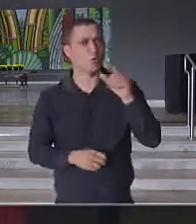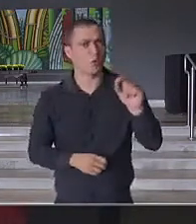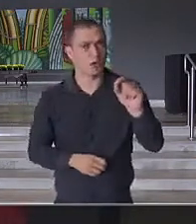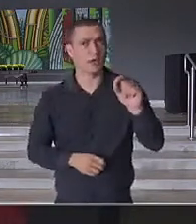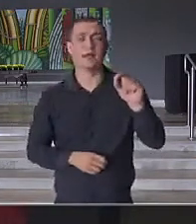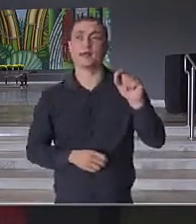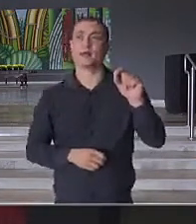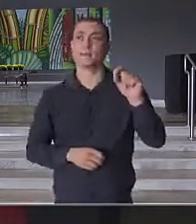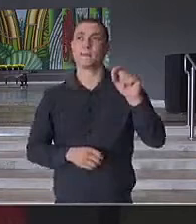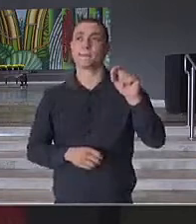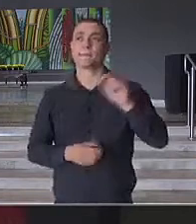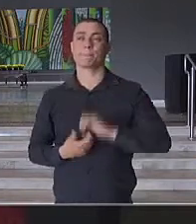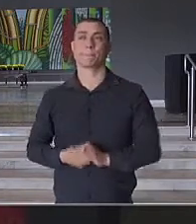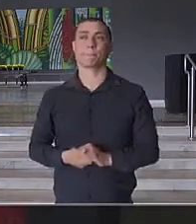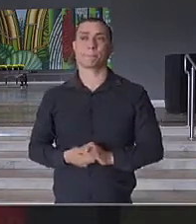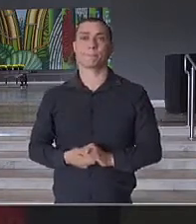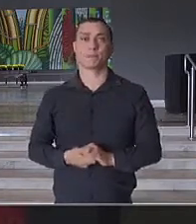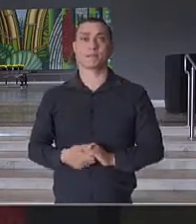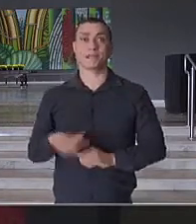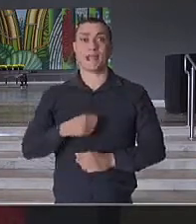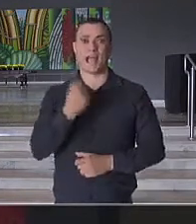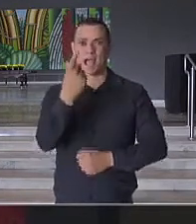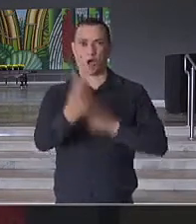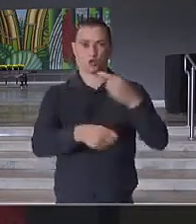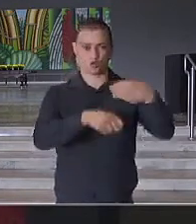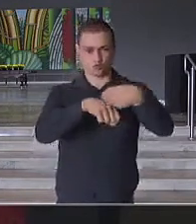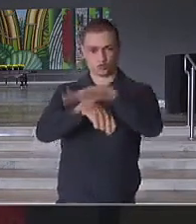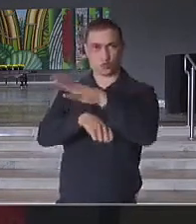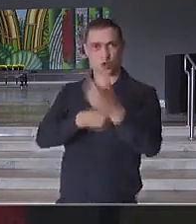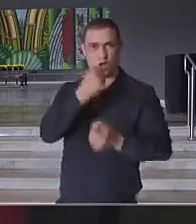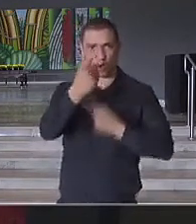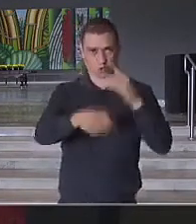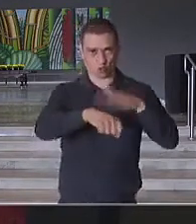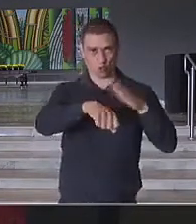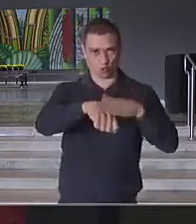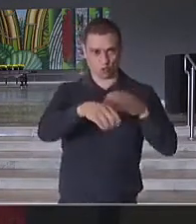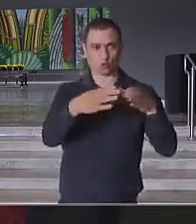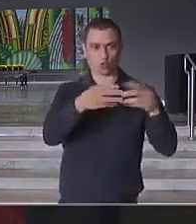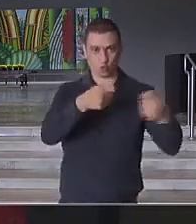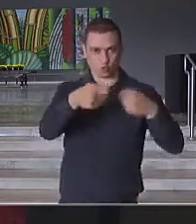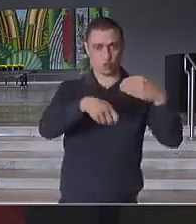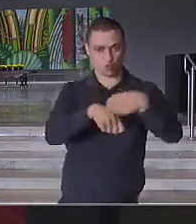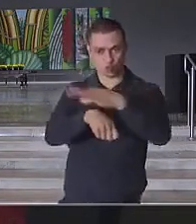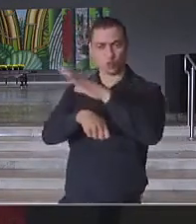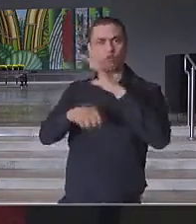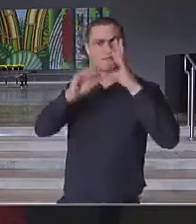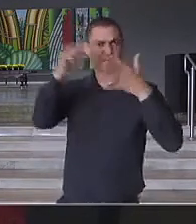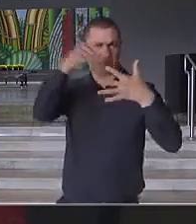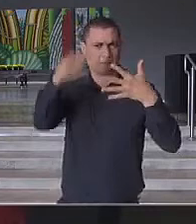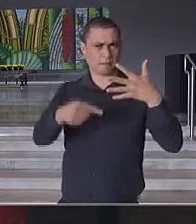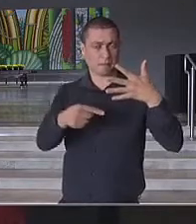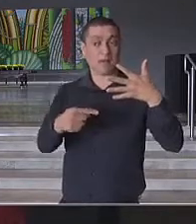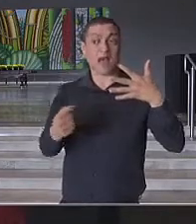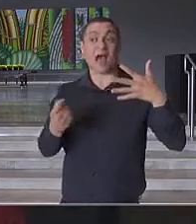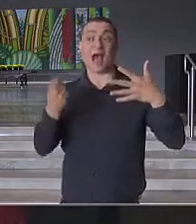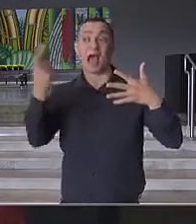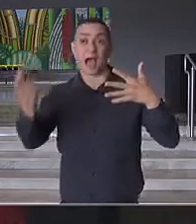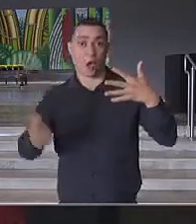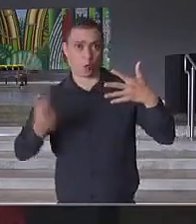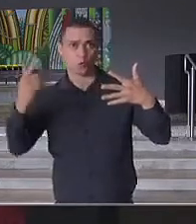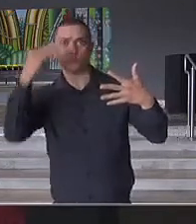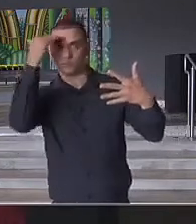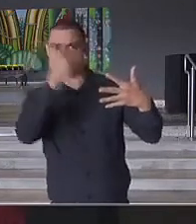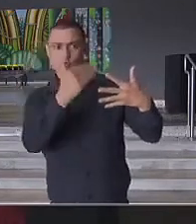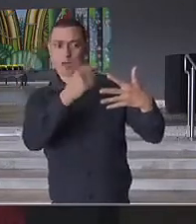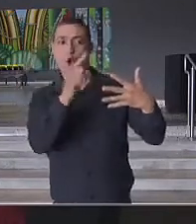que havia algumas essas recomendações que foram feitas pelo Centro de Contingência, mas há outras recomendações